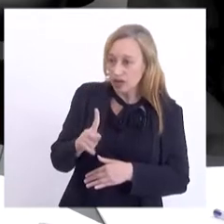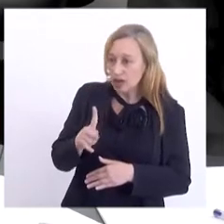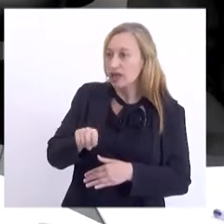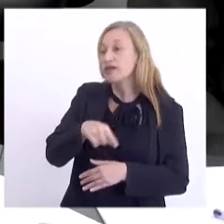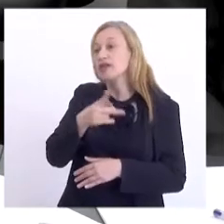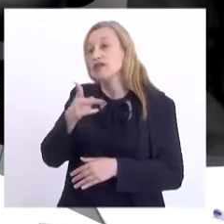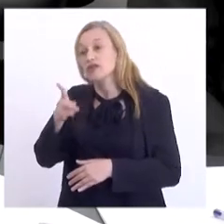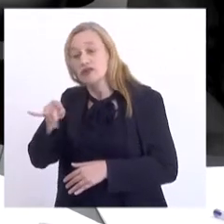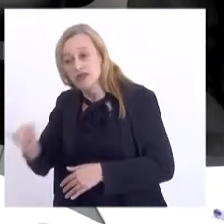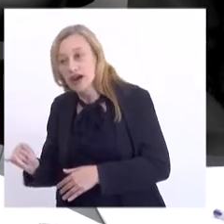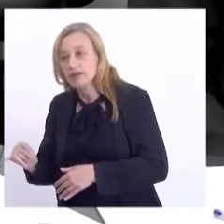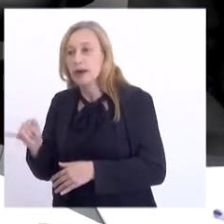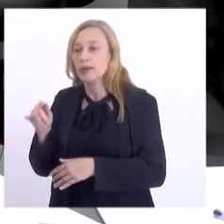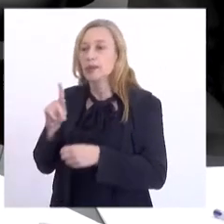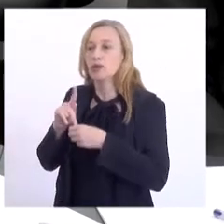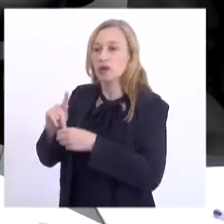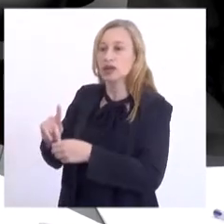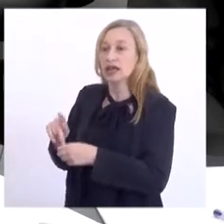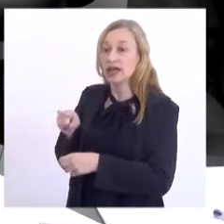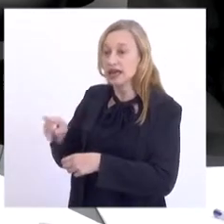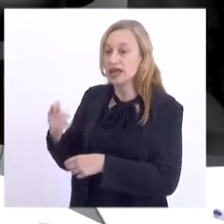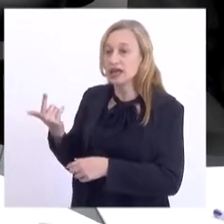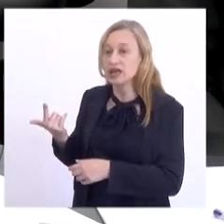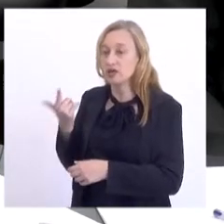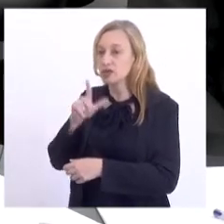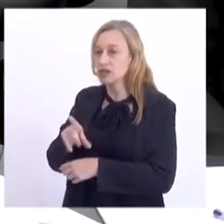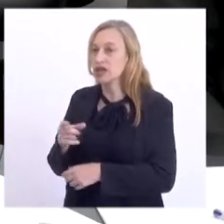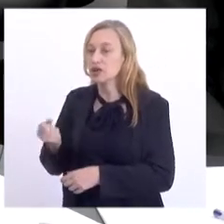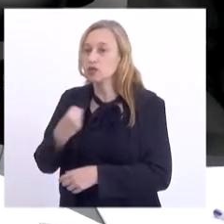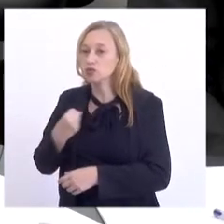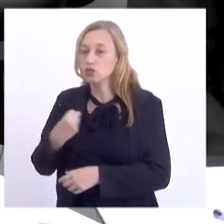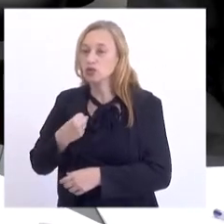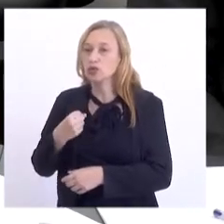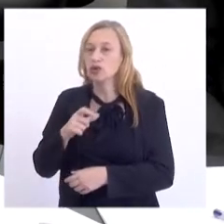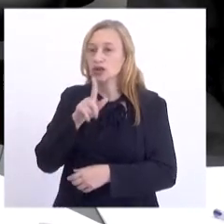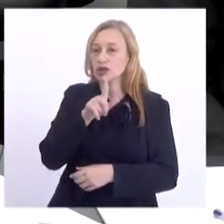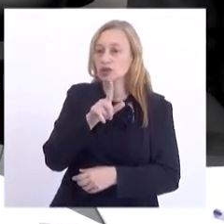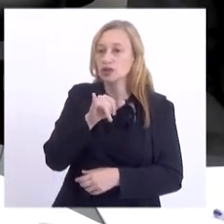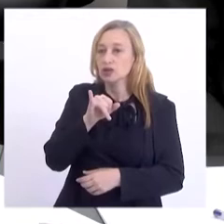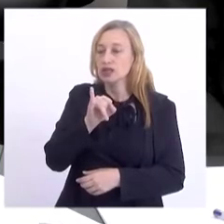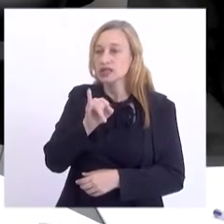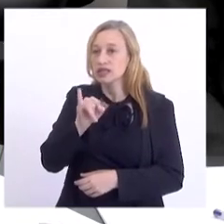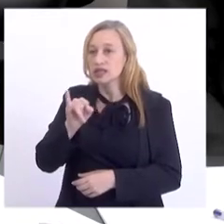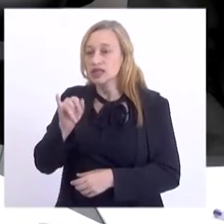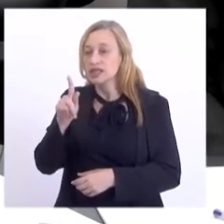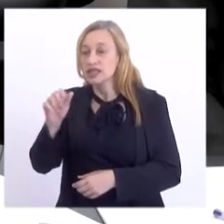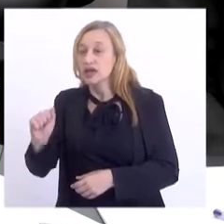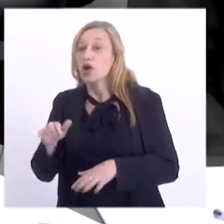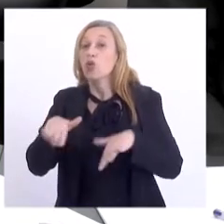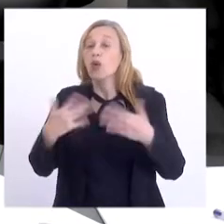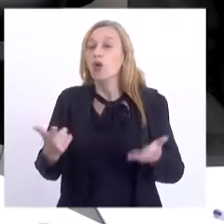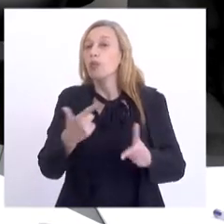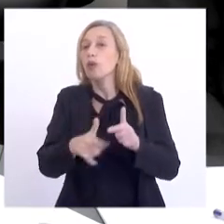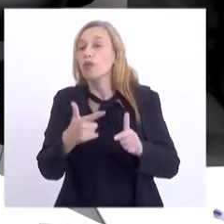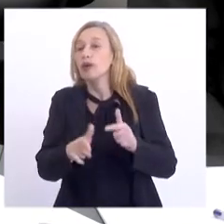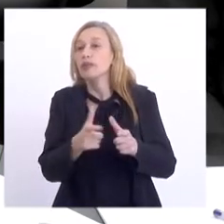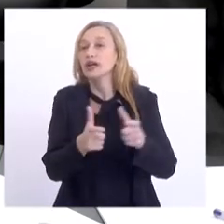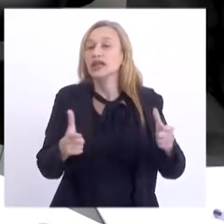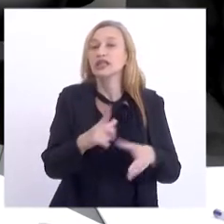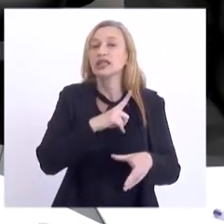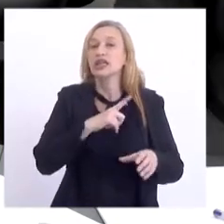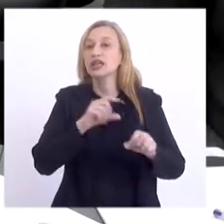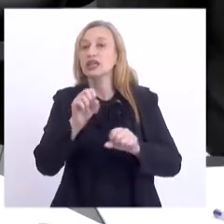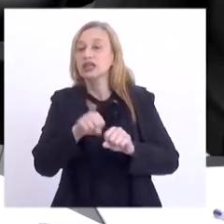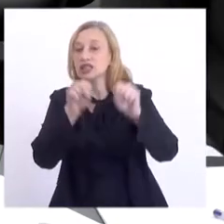pela procuradoria E aí ele ganhou o número que eu sou coloca ele no siga só que qual o grande problema que a gente tem nesse